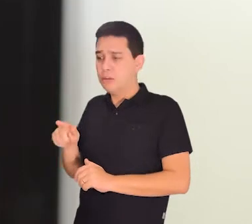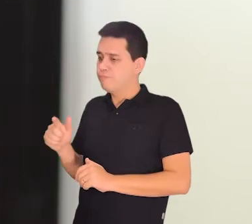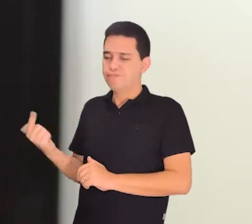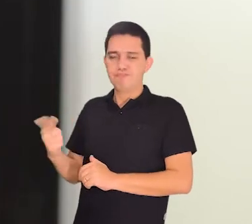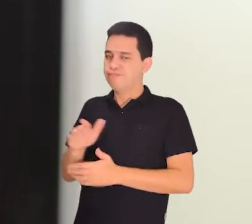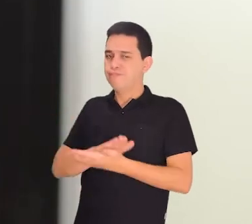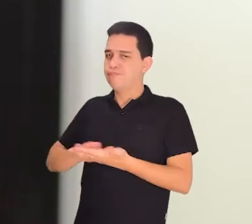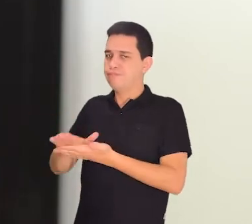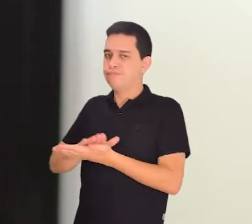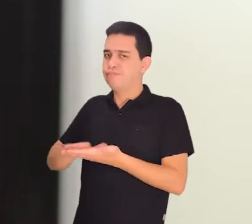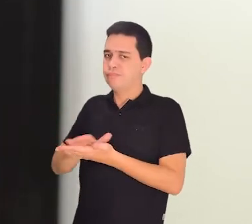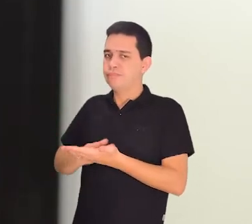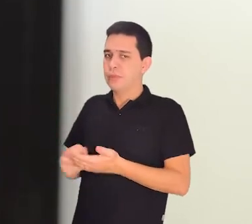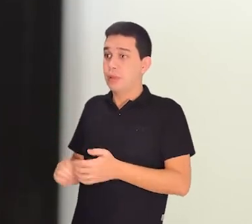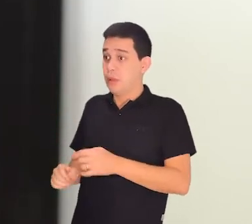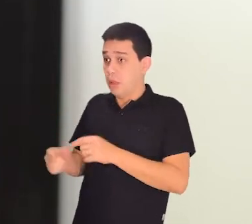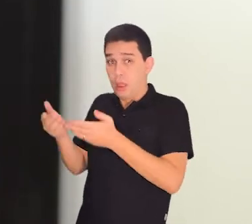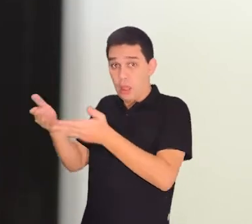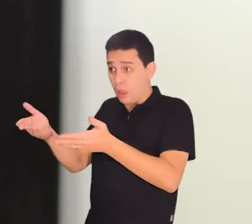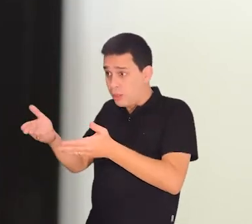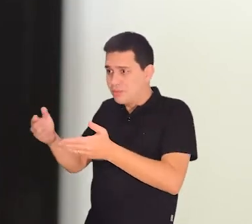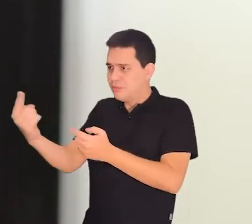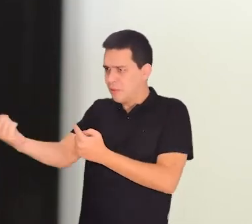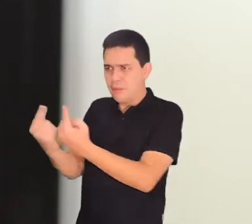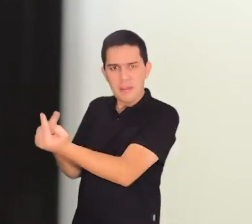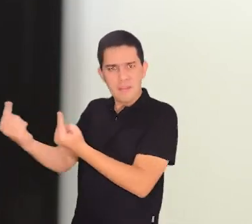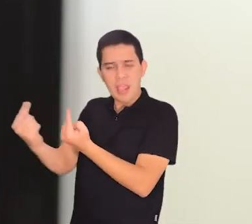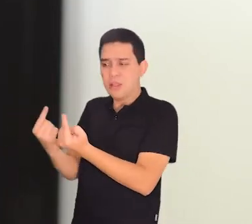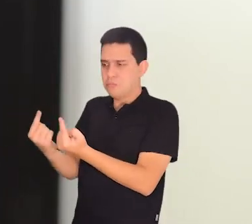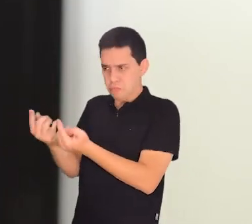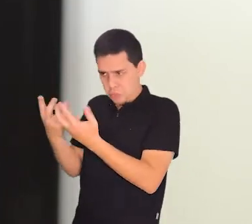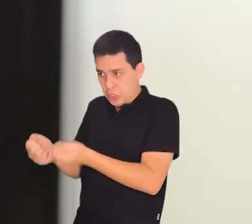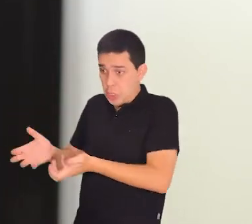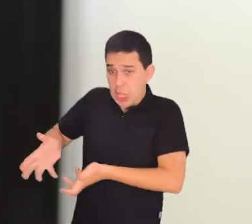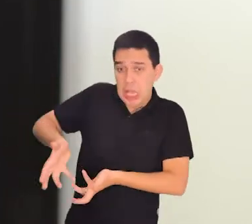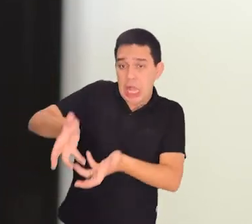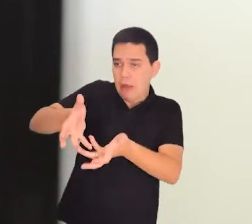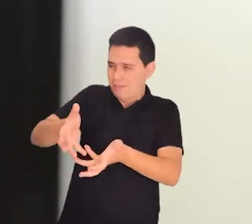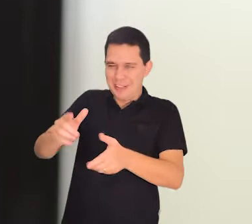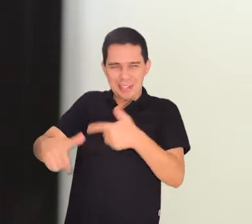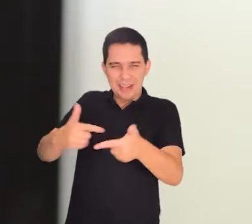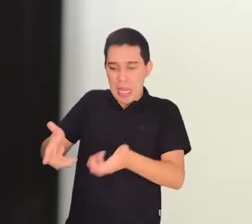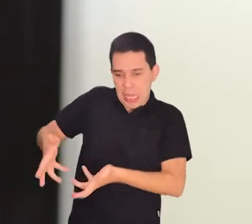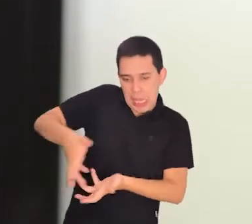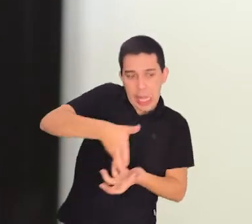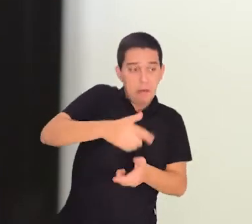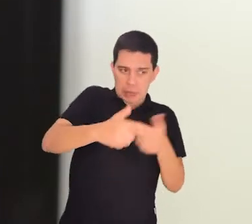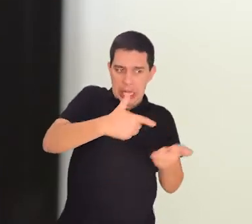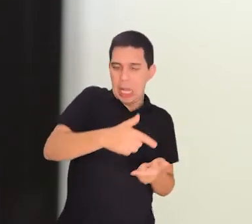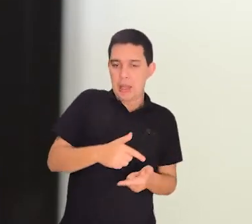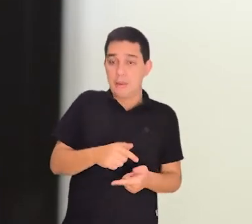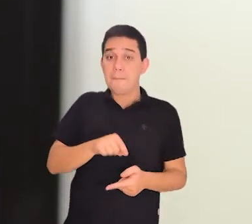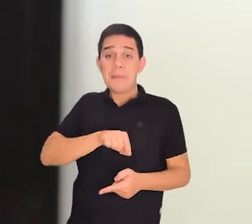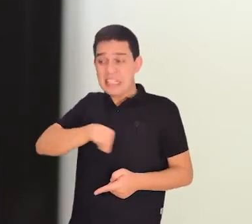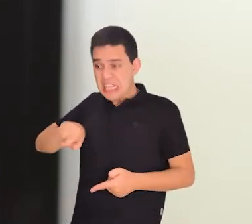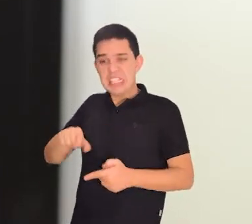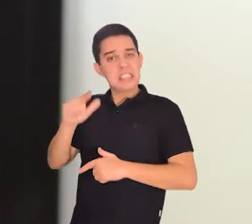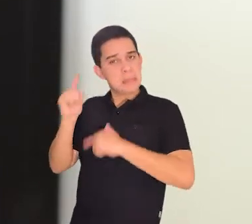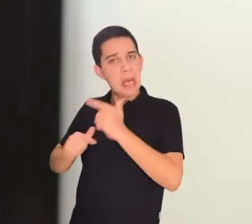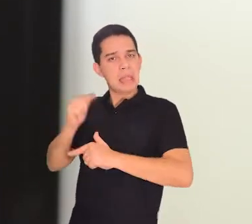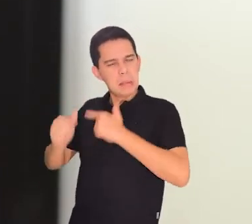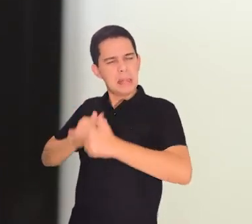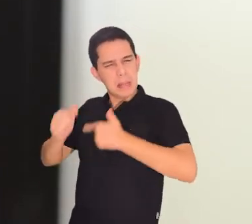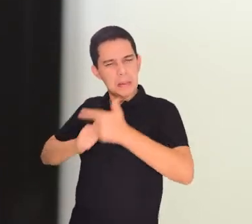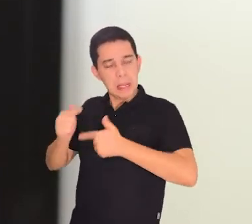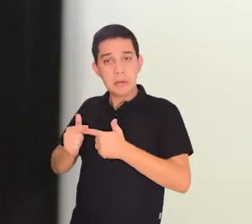trabalhando com a presença dos requisitos da relação de emprego, de forma subordinada.